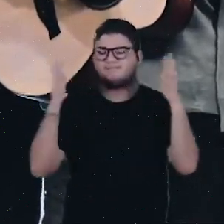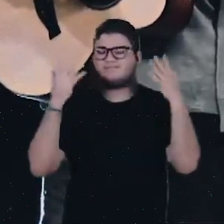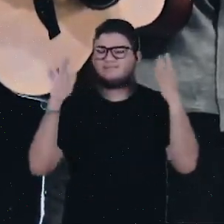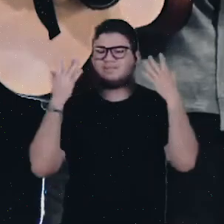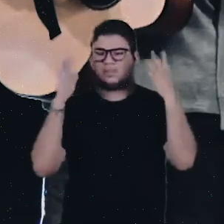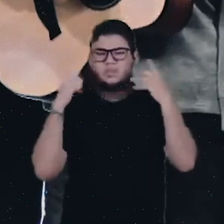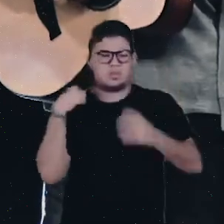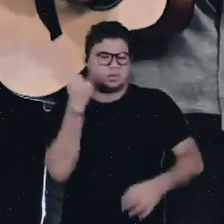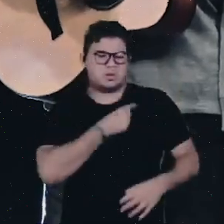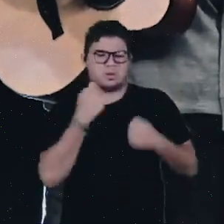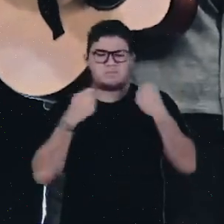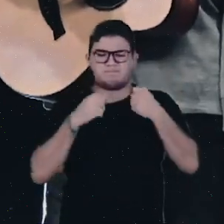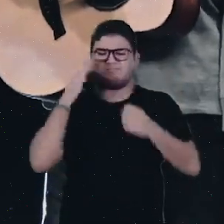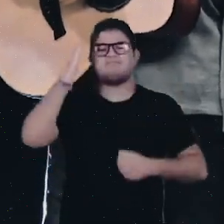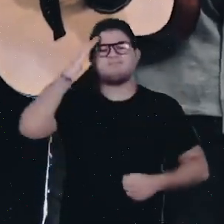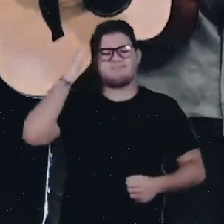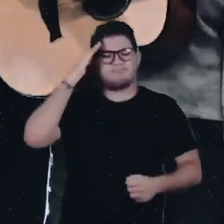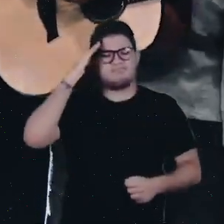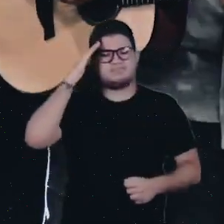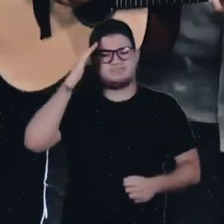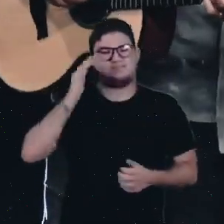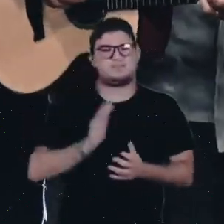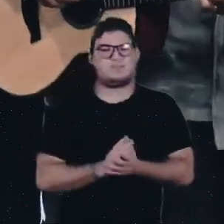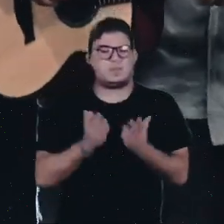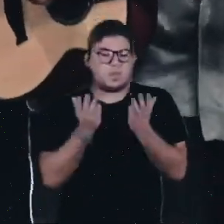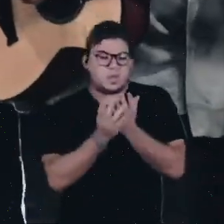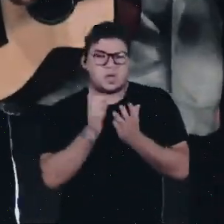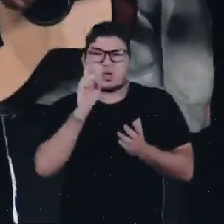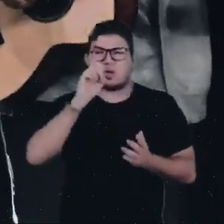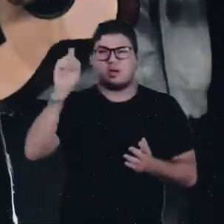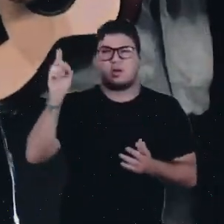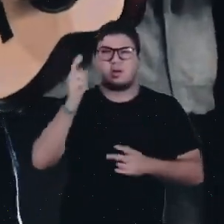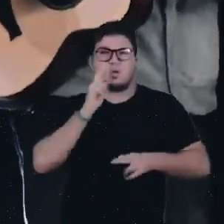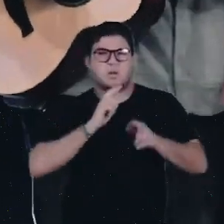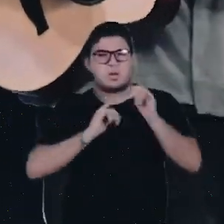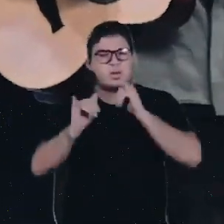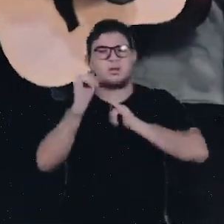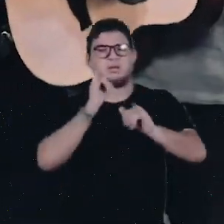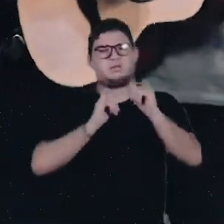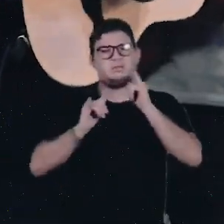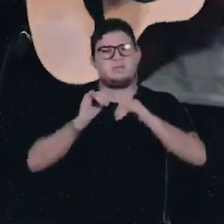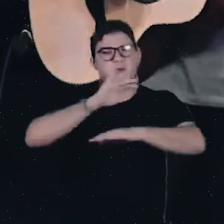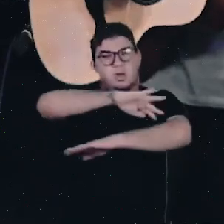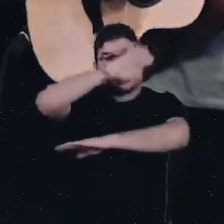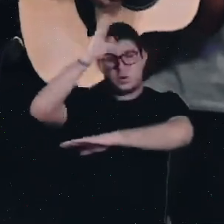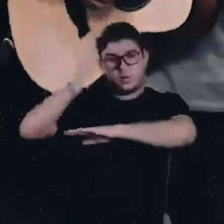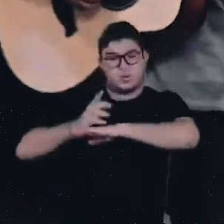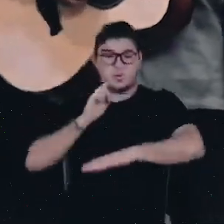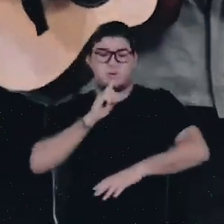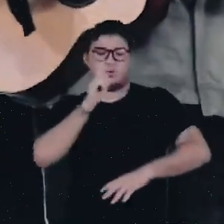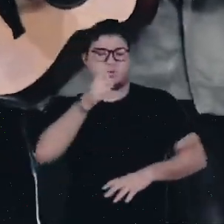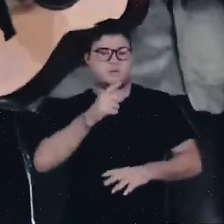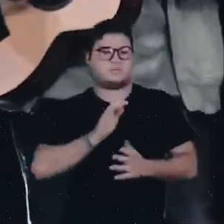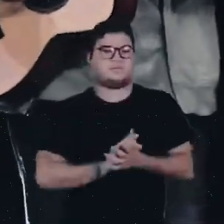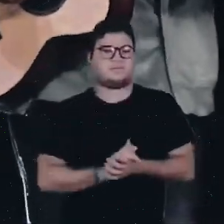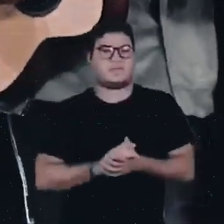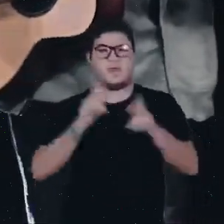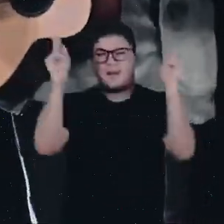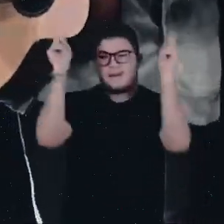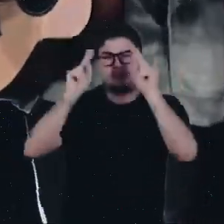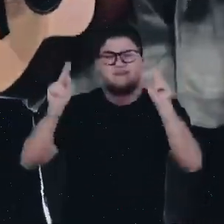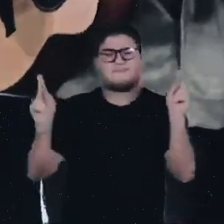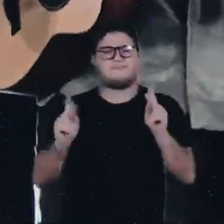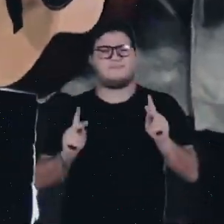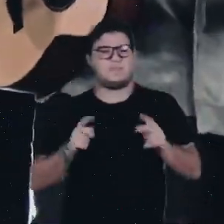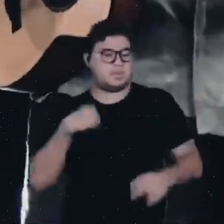A gente tem que entender isso. A Bíblia, quando fala do Sermão do Monte, fala sobre os pacificadores. Isso,